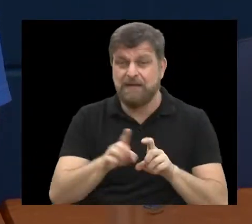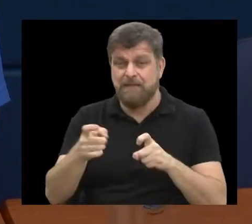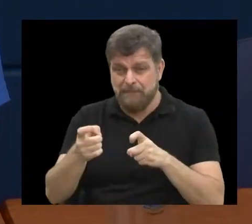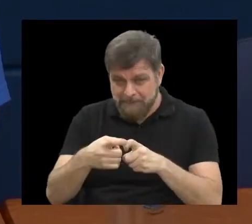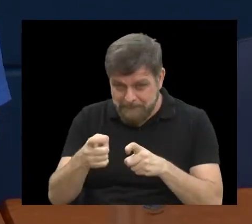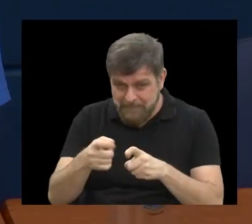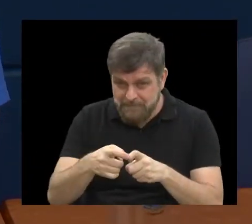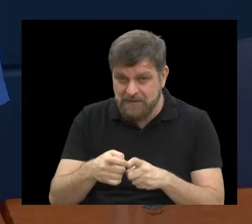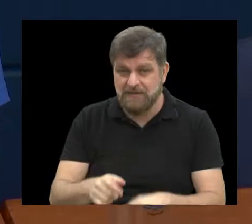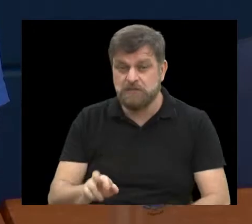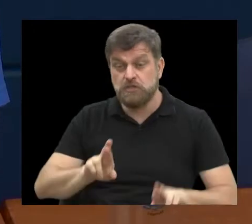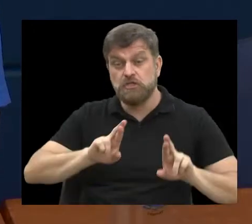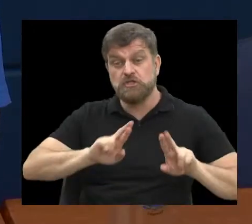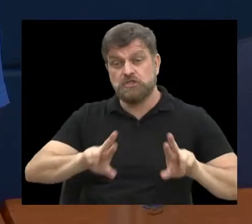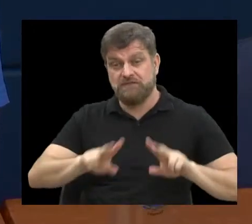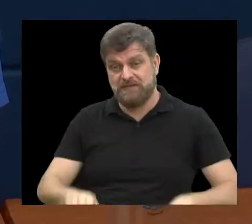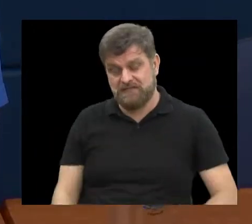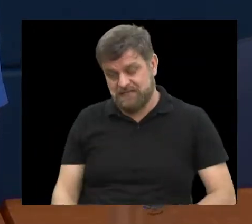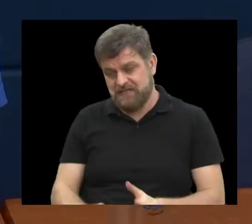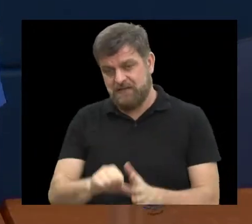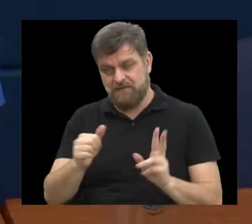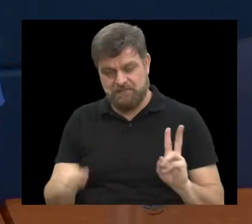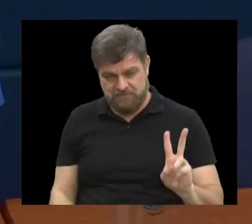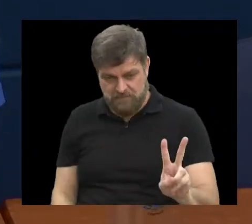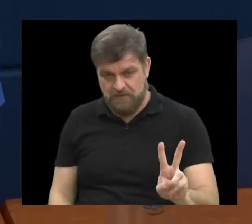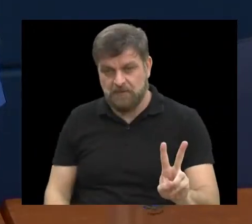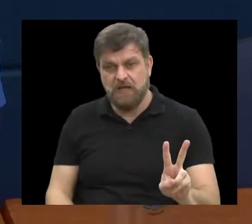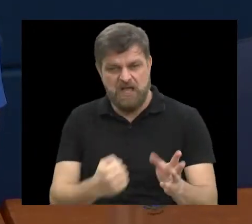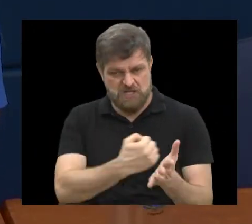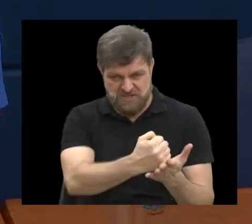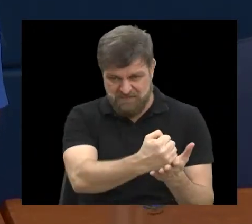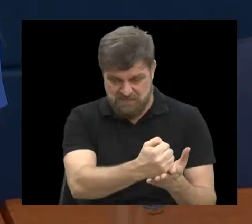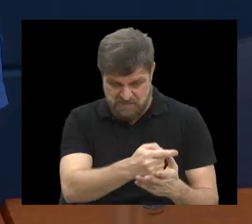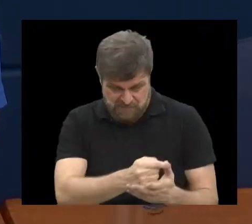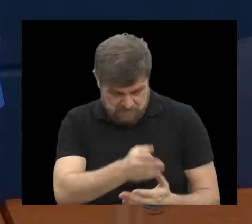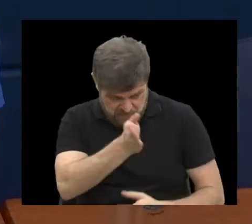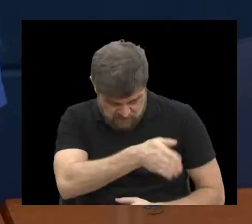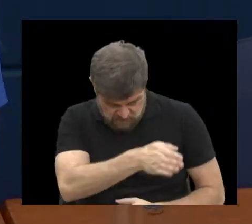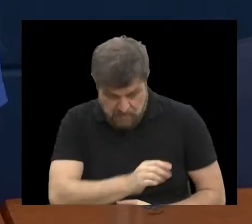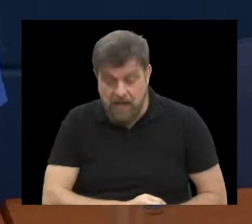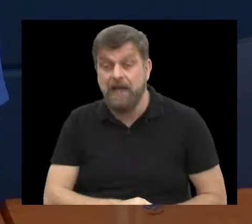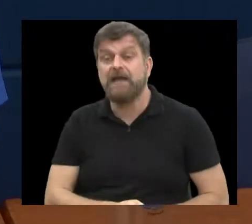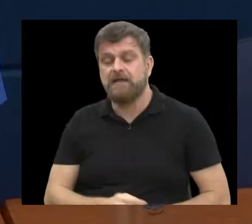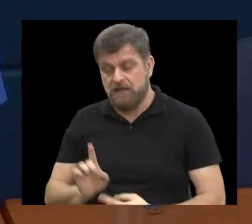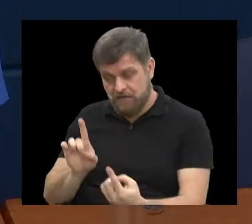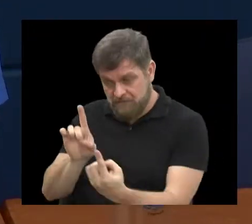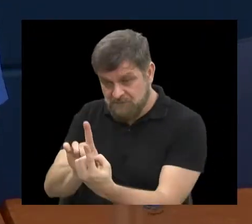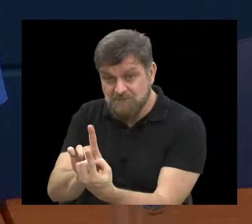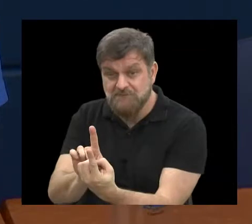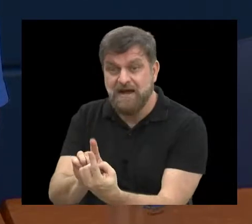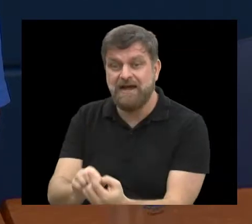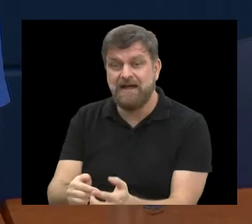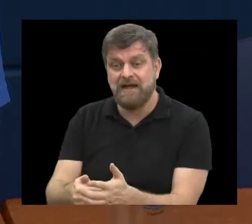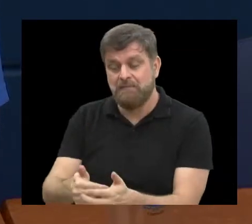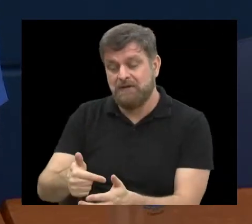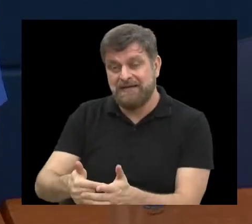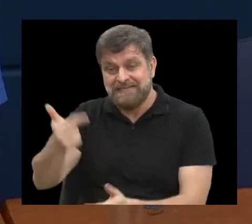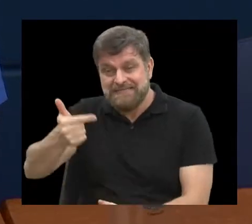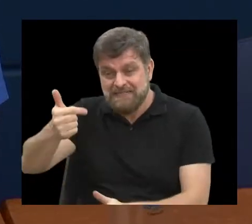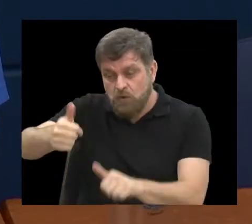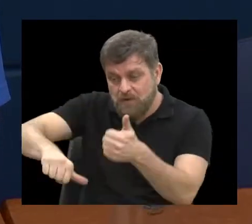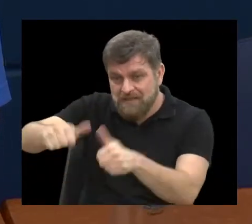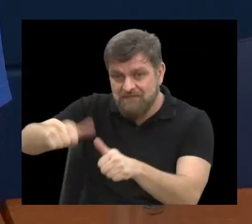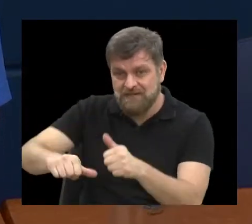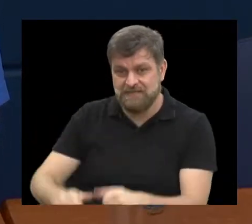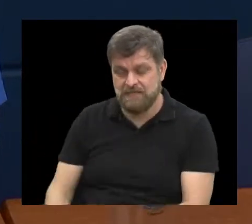médico diferente daquele que ela fez a primeira avaliação. Essa segunda avaliação, ela pode ter um